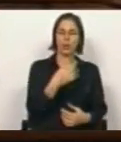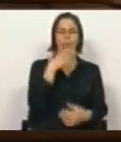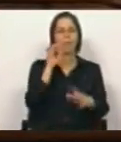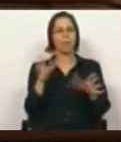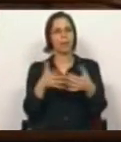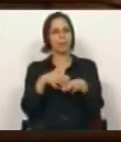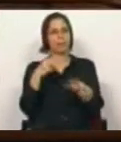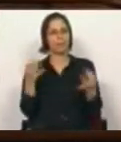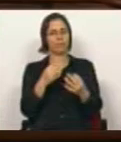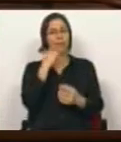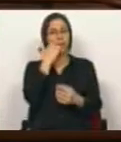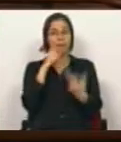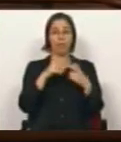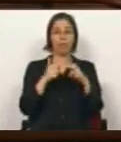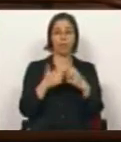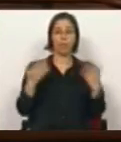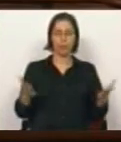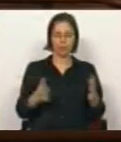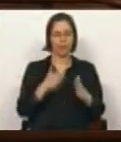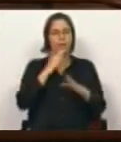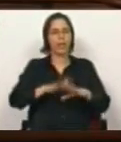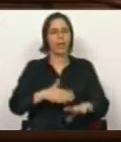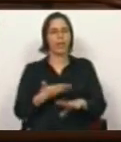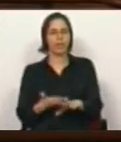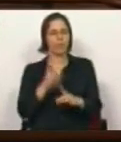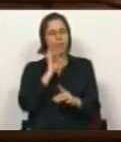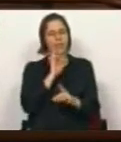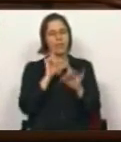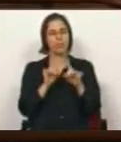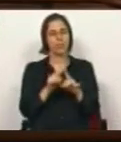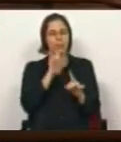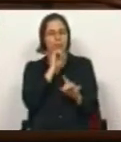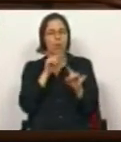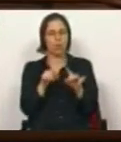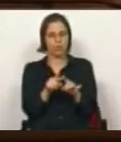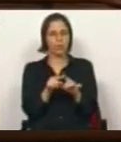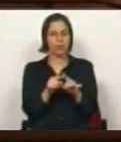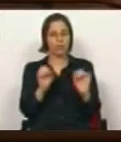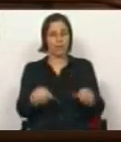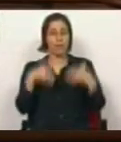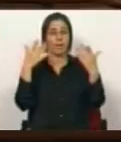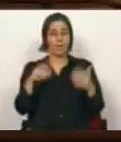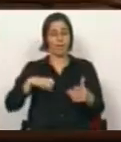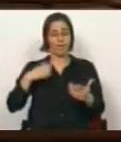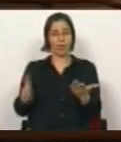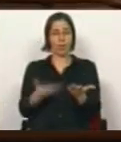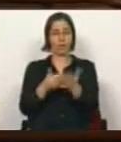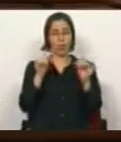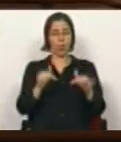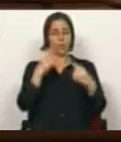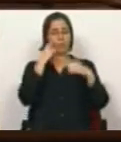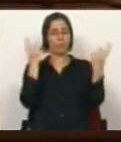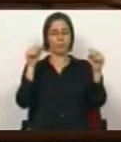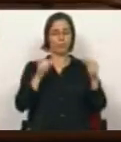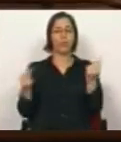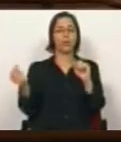as bancadas da gravidade do problema, o que vem reforçar a importância e a oportunidade da iniciativa que os Verdes hoje